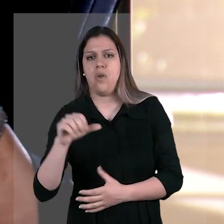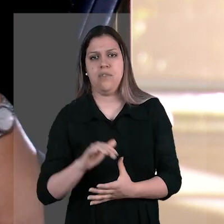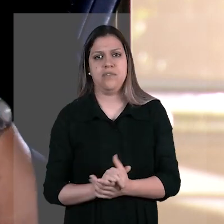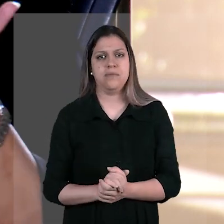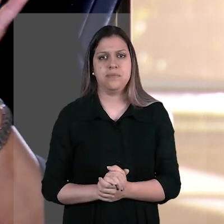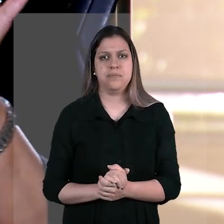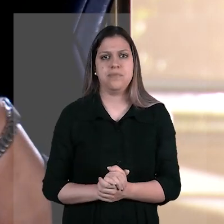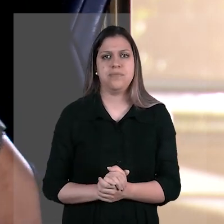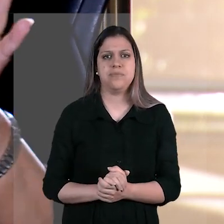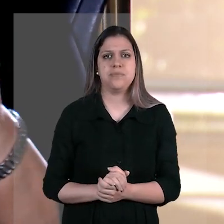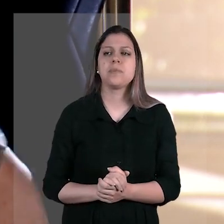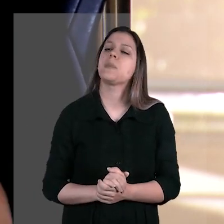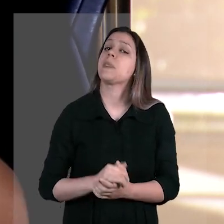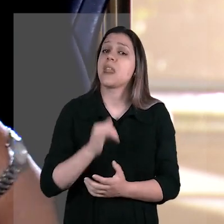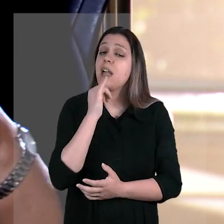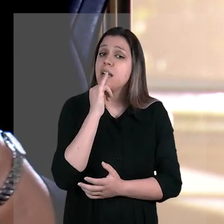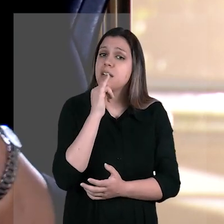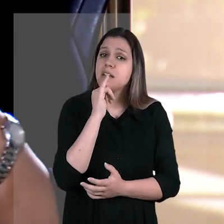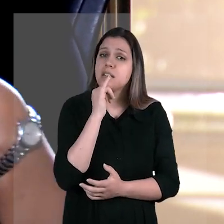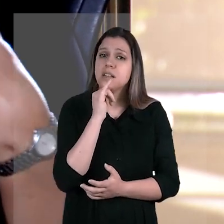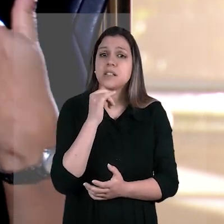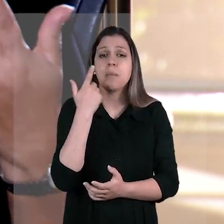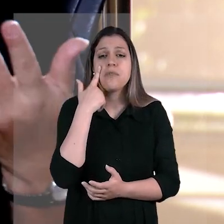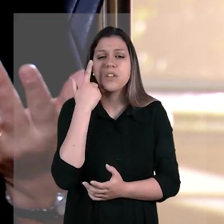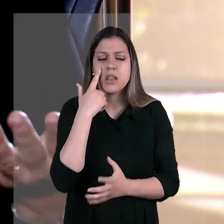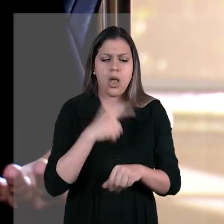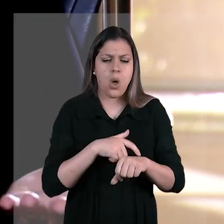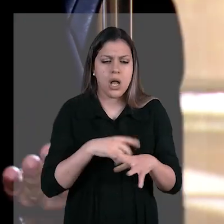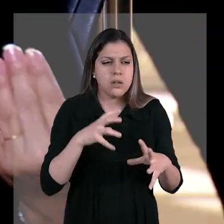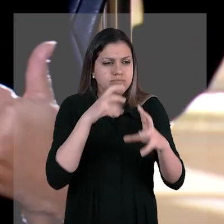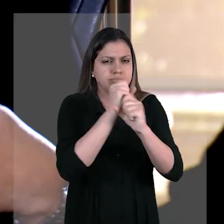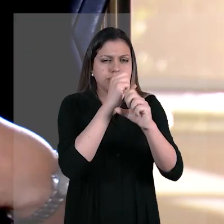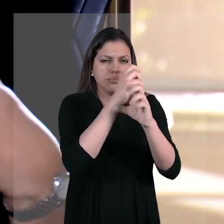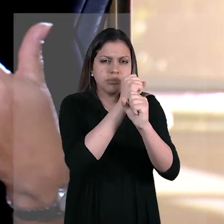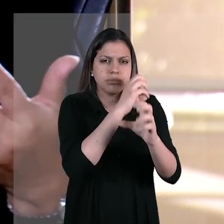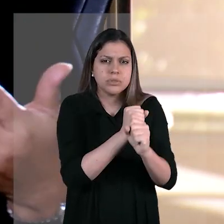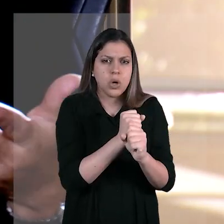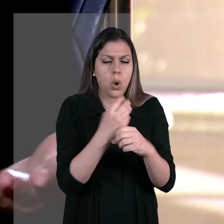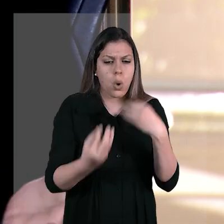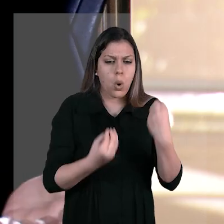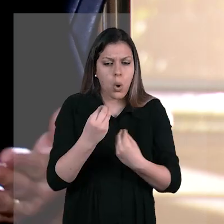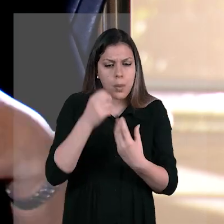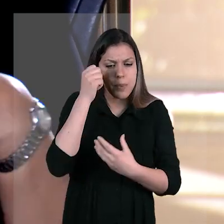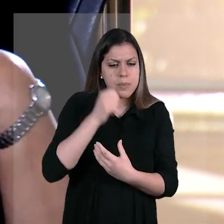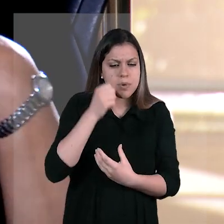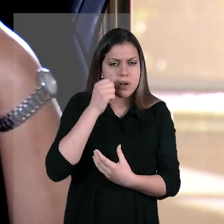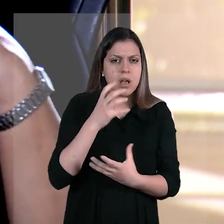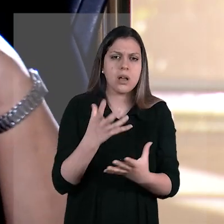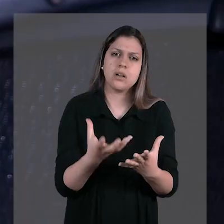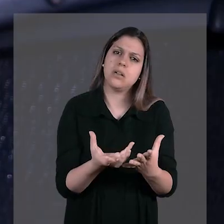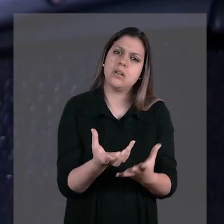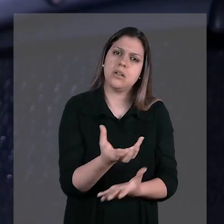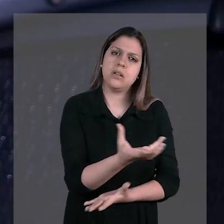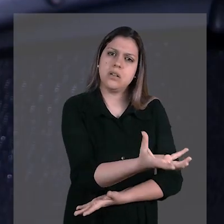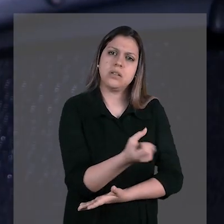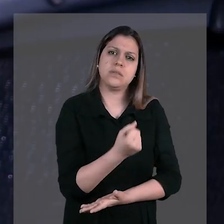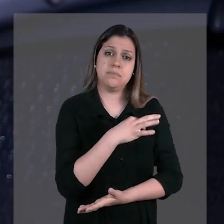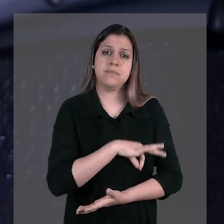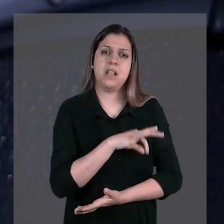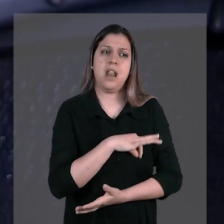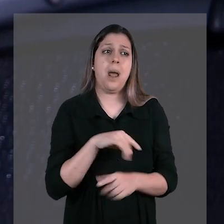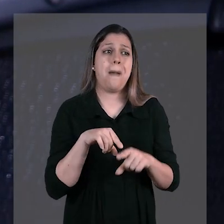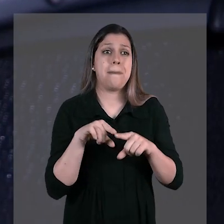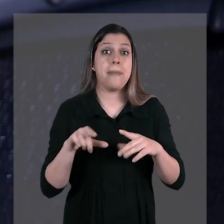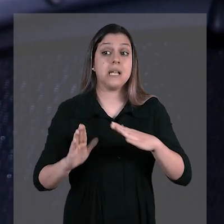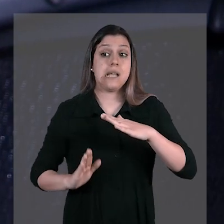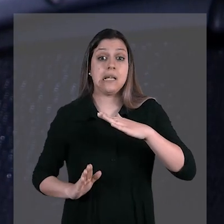5.839, que é o teto da Previdência. Vamos supor que na hora de eu calcular o benefício dela, a gente costuma dizer assim, bateu